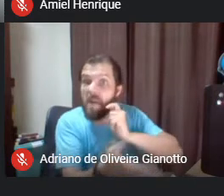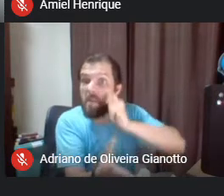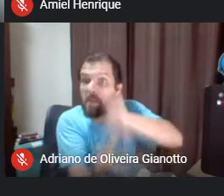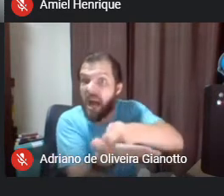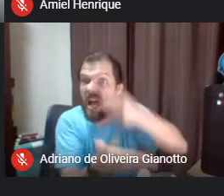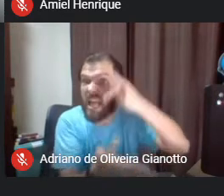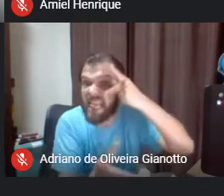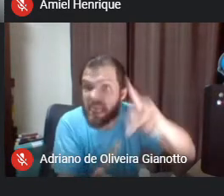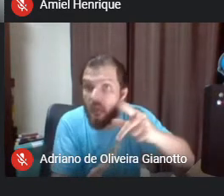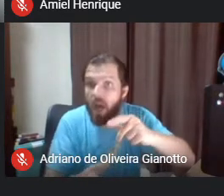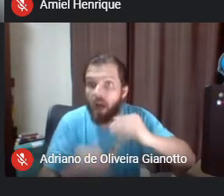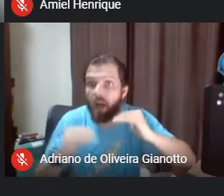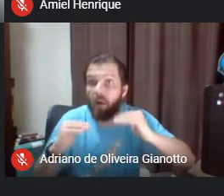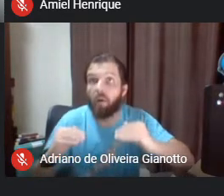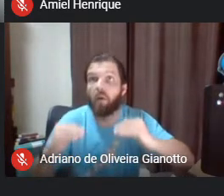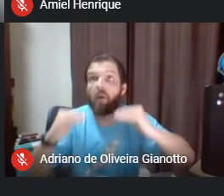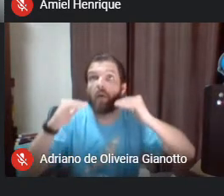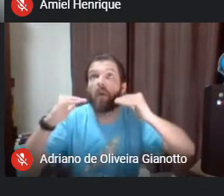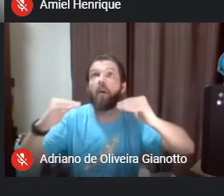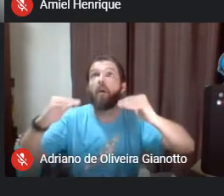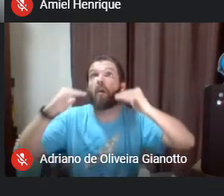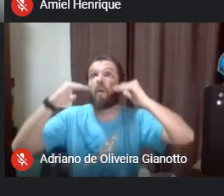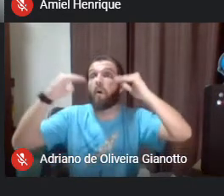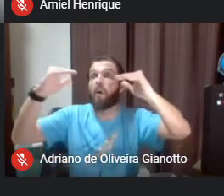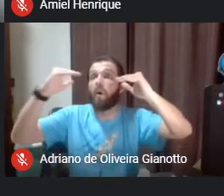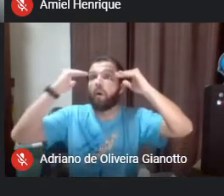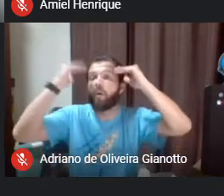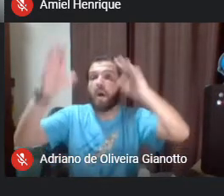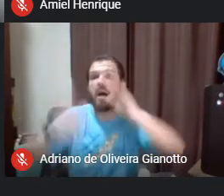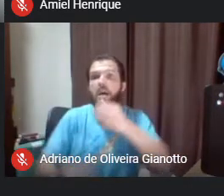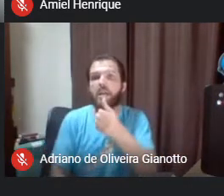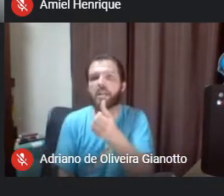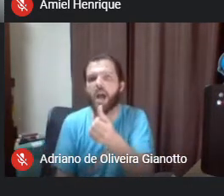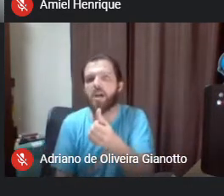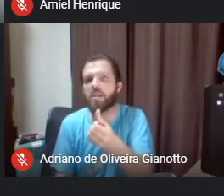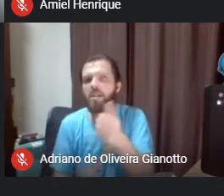Ele, ele pagou a construção